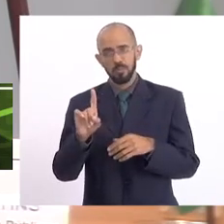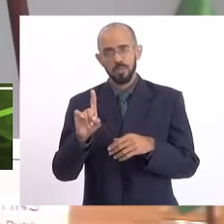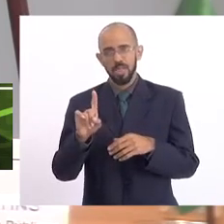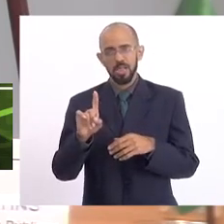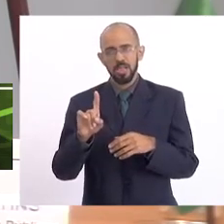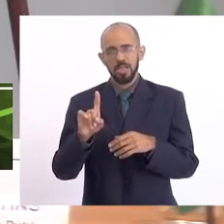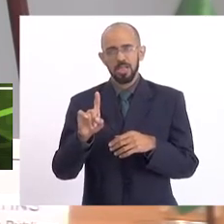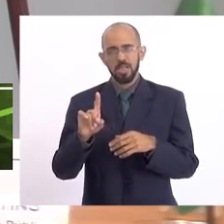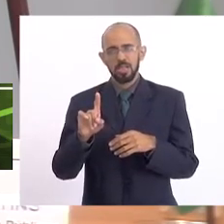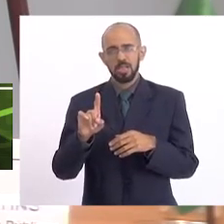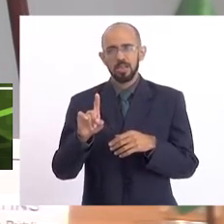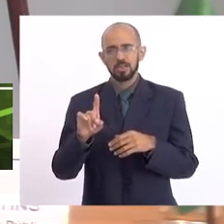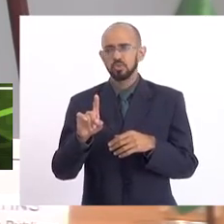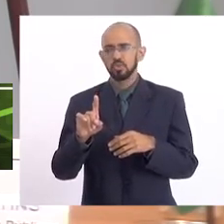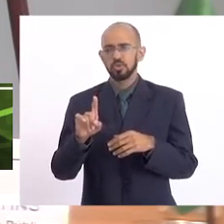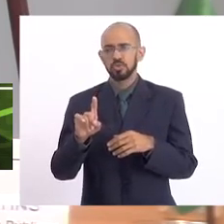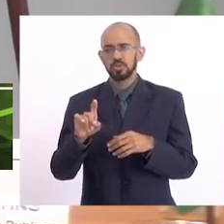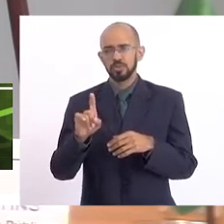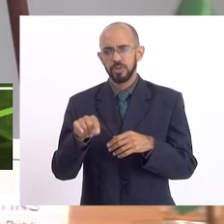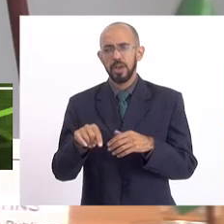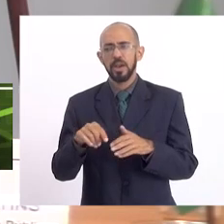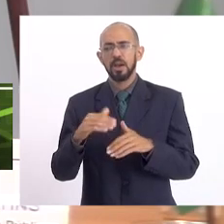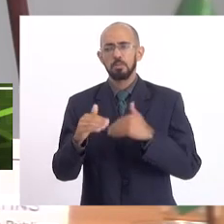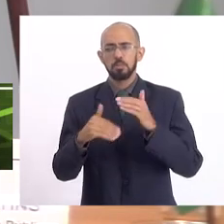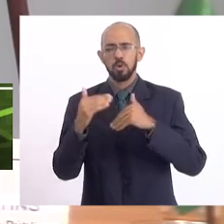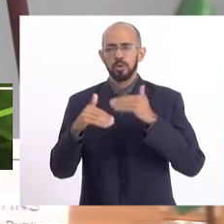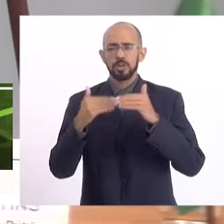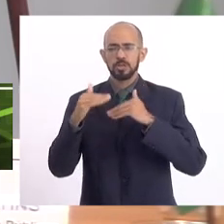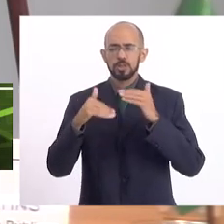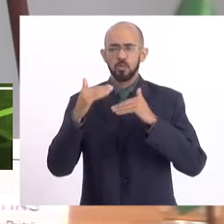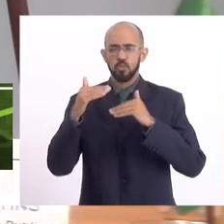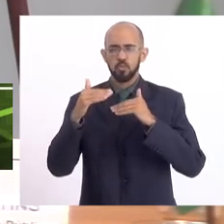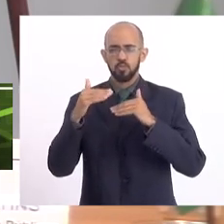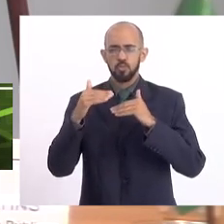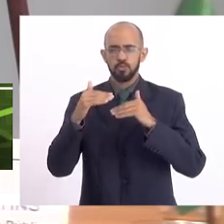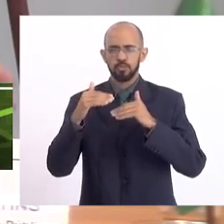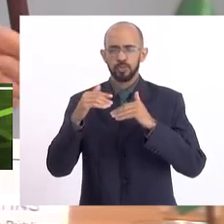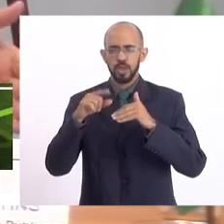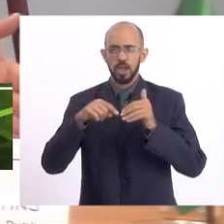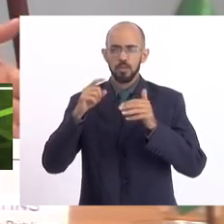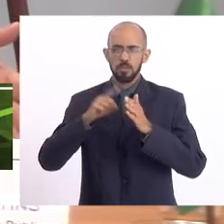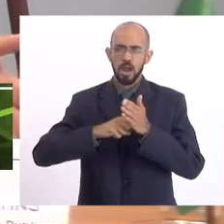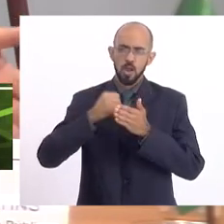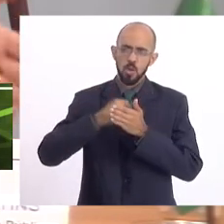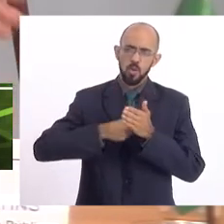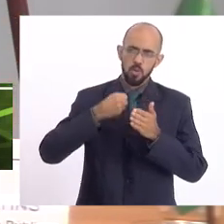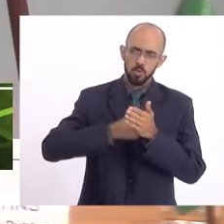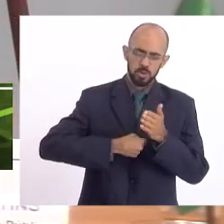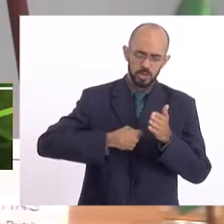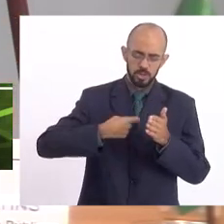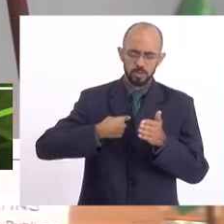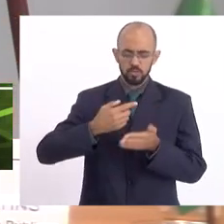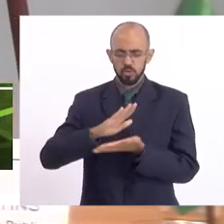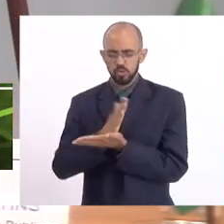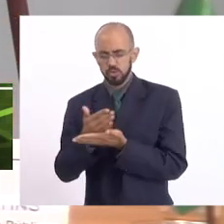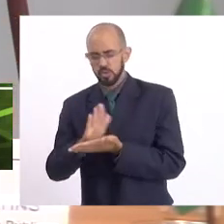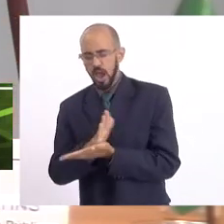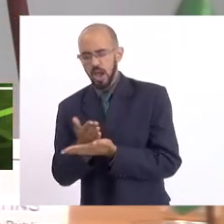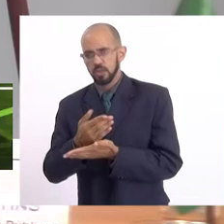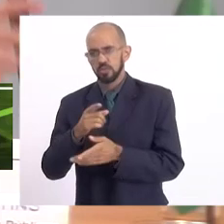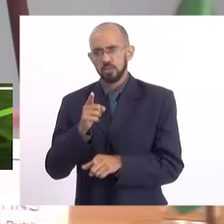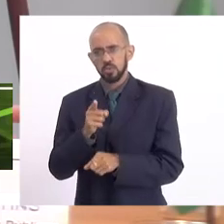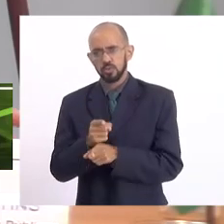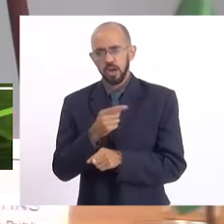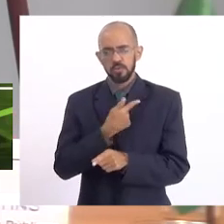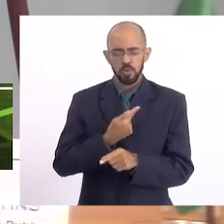exceto a questão da progressão. Que vem uma luta, eu encontrava os amigos, eu sou chato para isso, eu encontrava o governador,